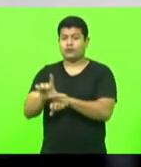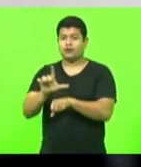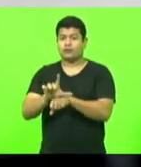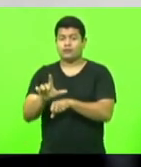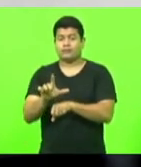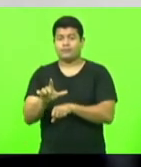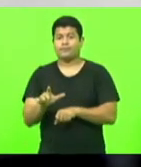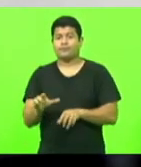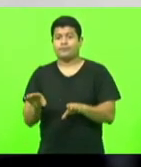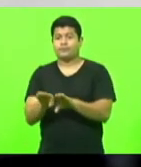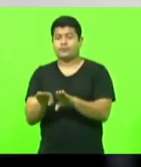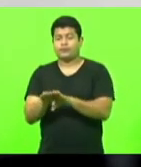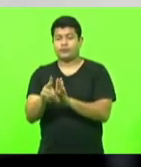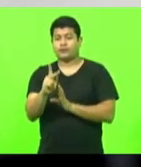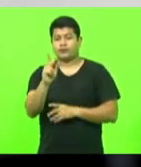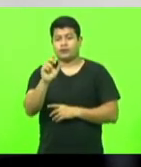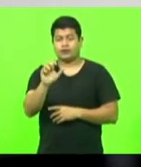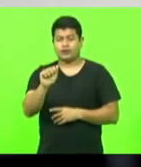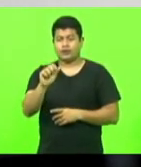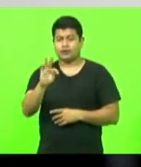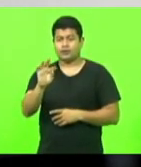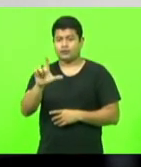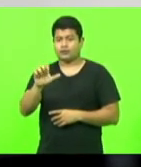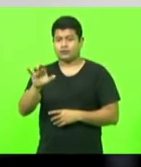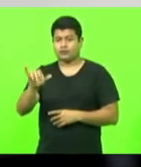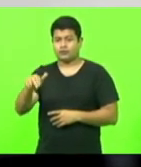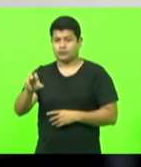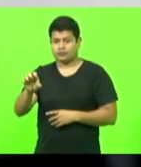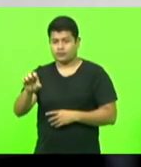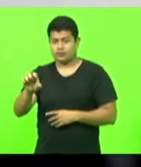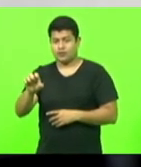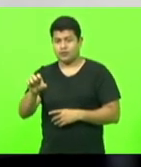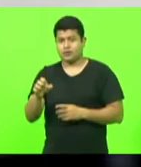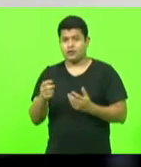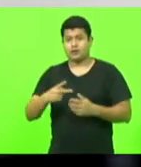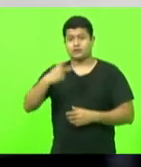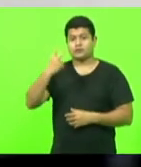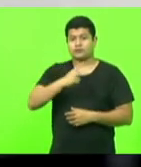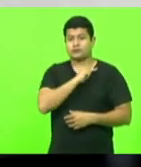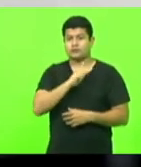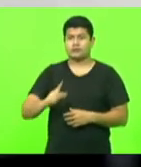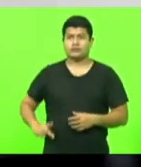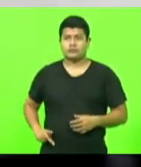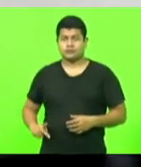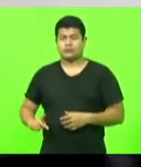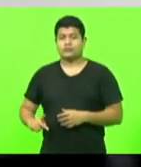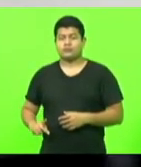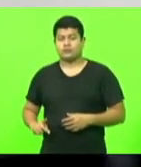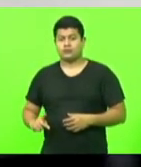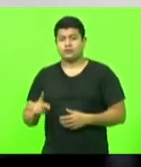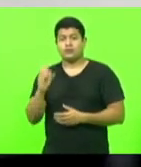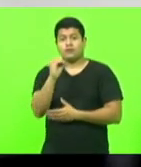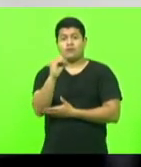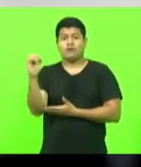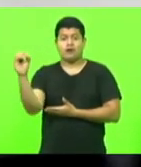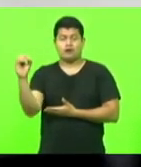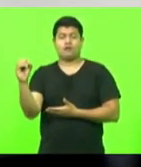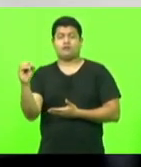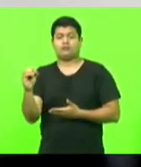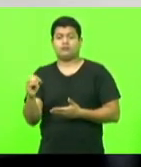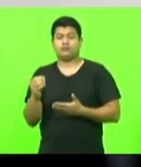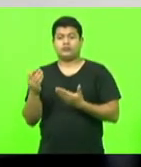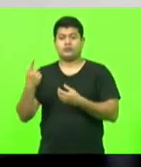Kathleen Cristine Simonato é a vice-presidente do nosso glorioso Oeste de Santa Catarina, lá de Formosa do Sul,